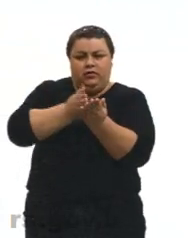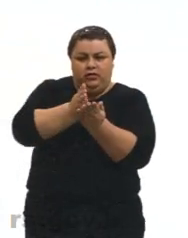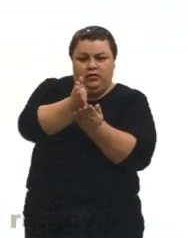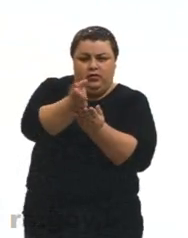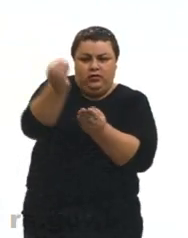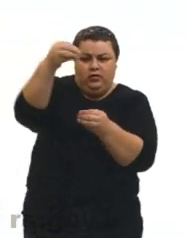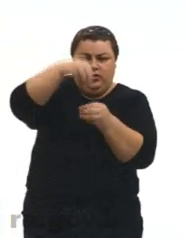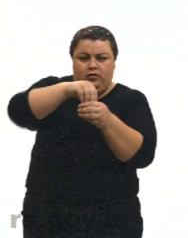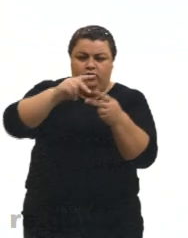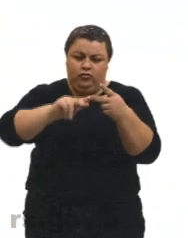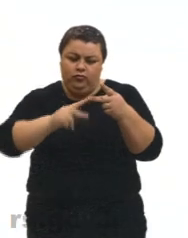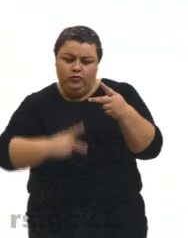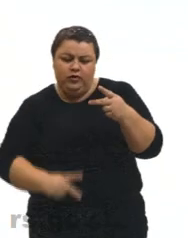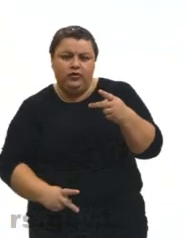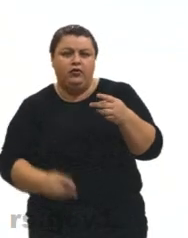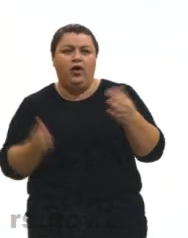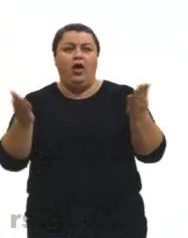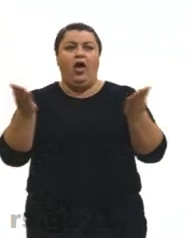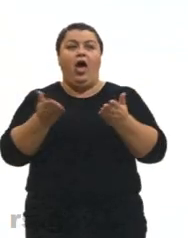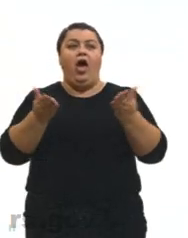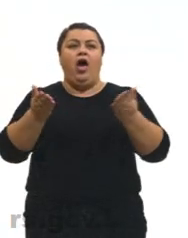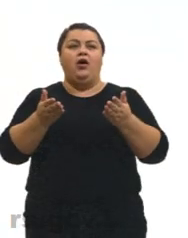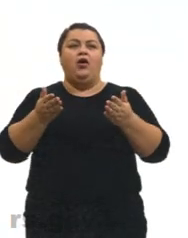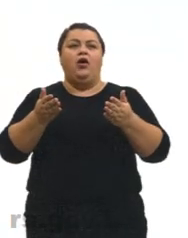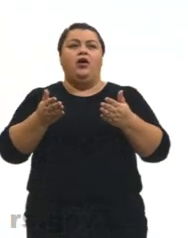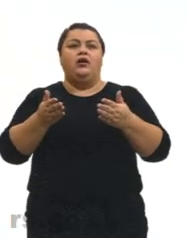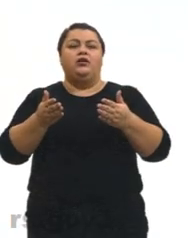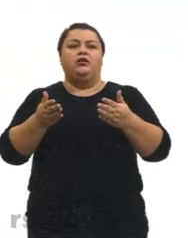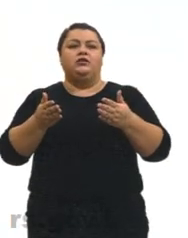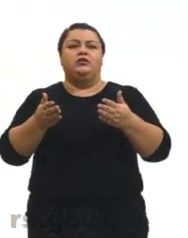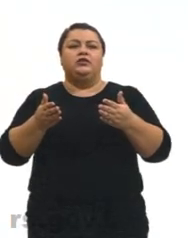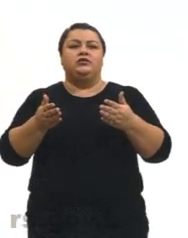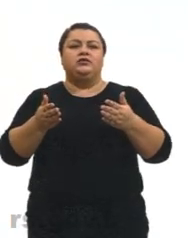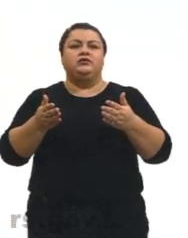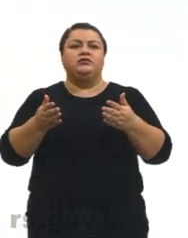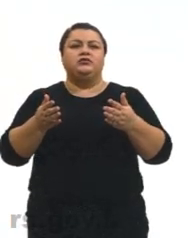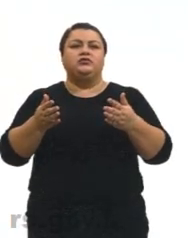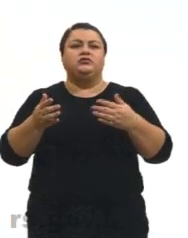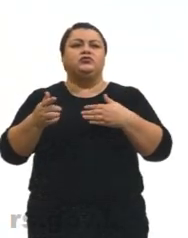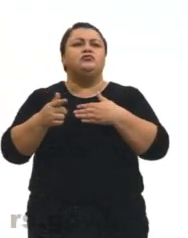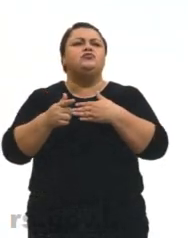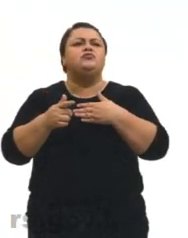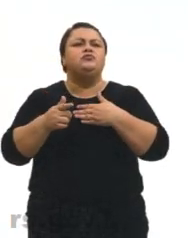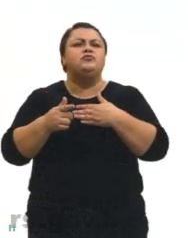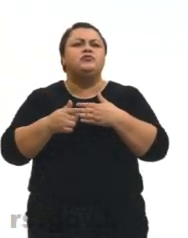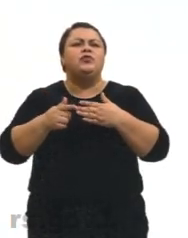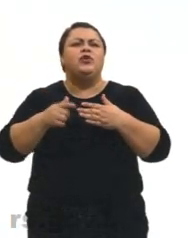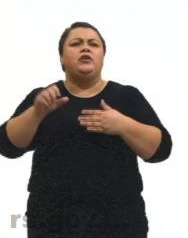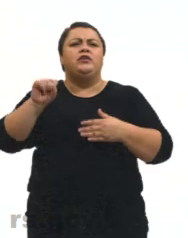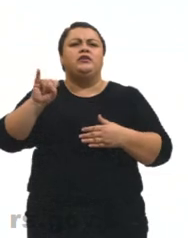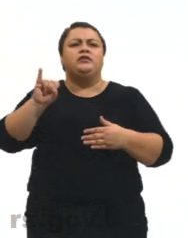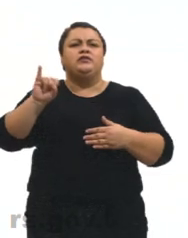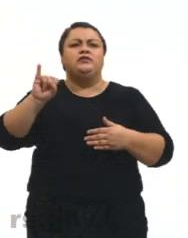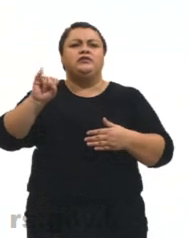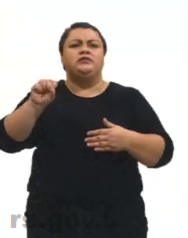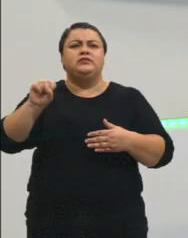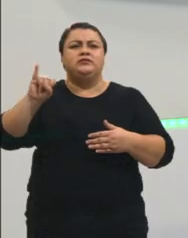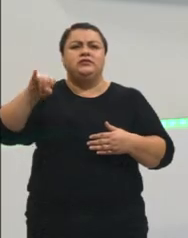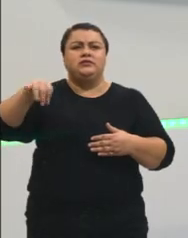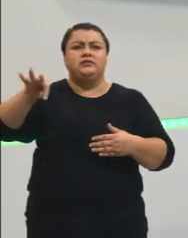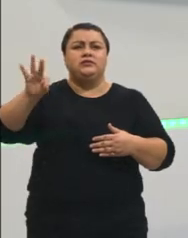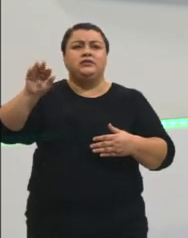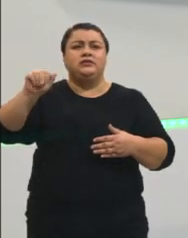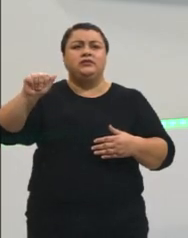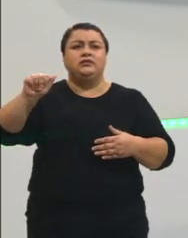paradigma agora as nossas funções sintáticas tá a primeira aqui por algum motivo